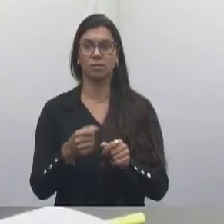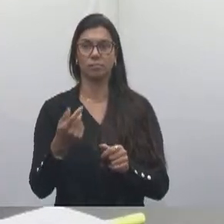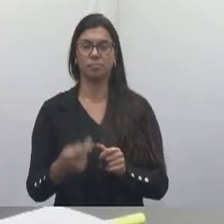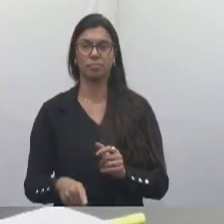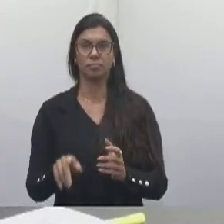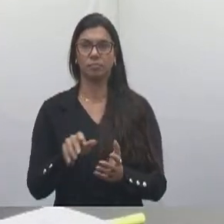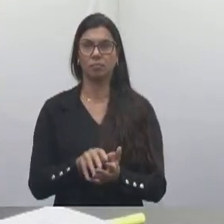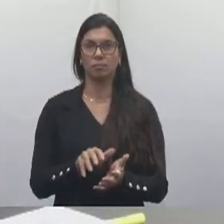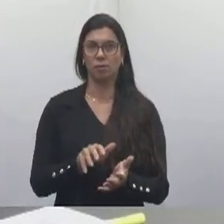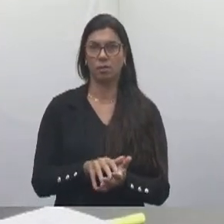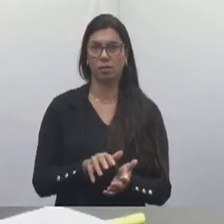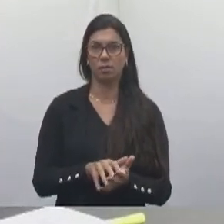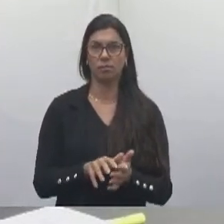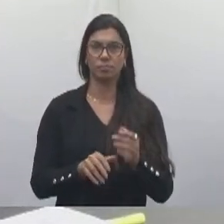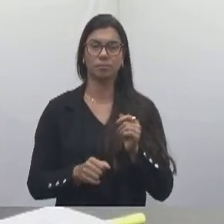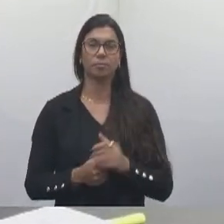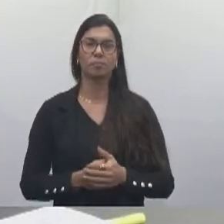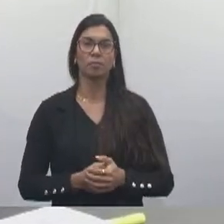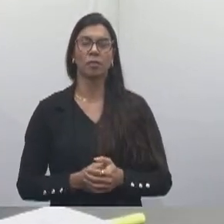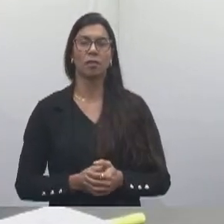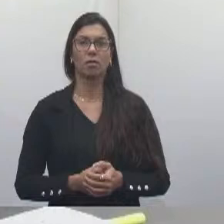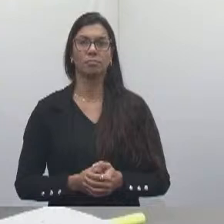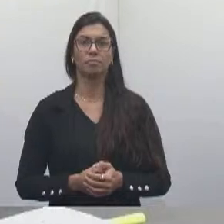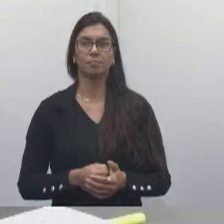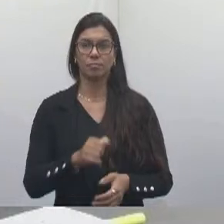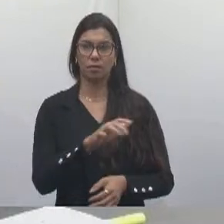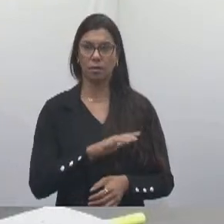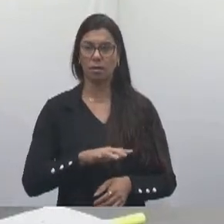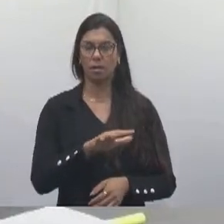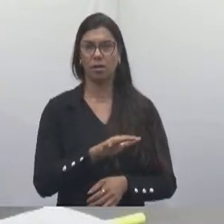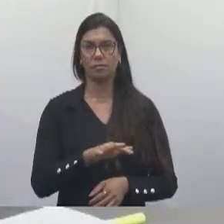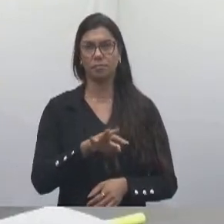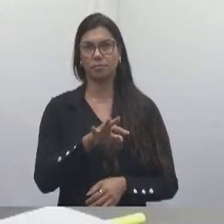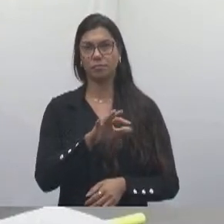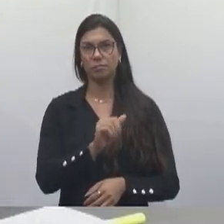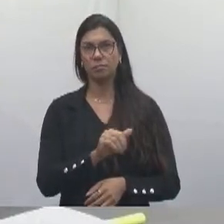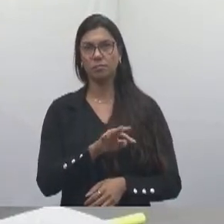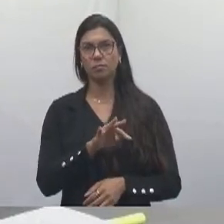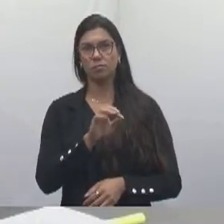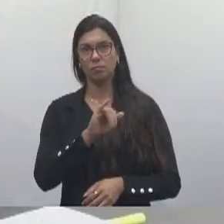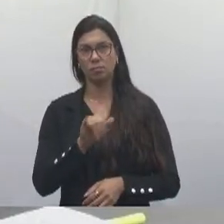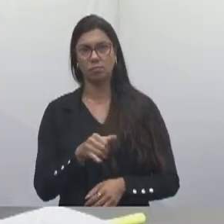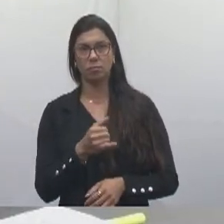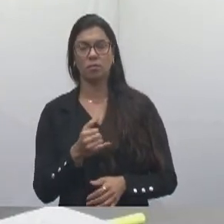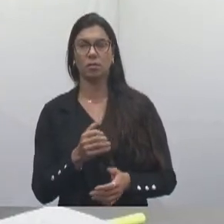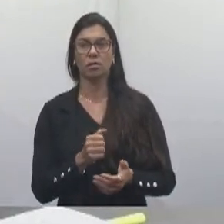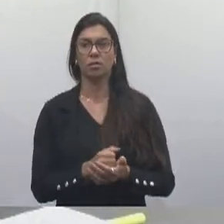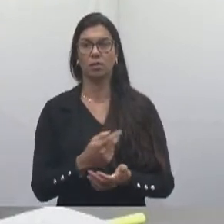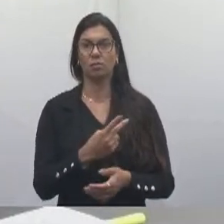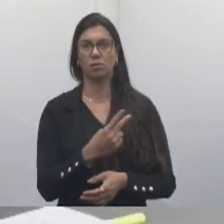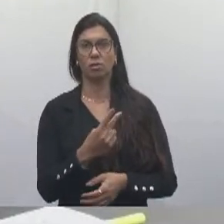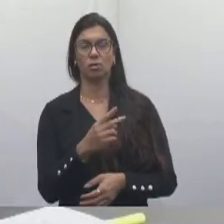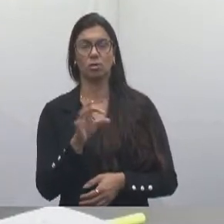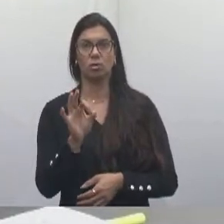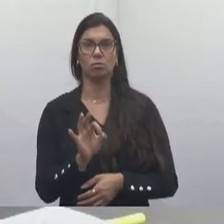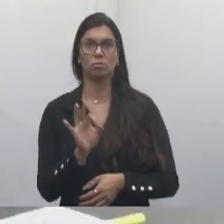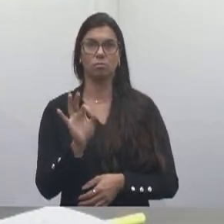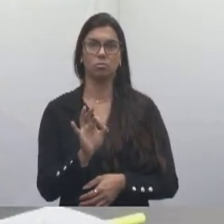consideradas procedentes pelo setor competente da TJ, ficou constatada a aplicação correspondente a